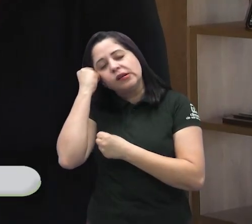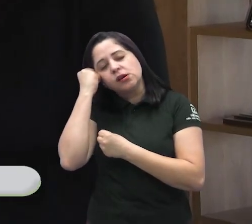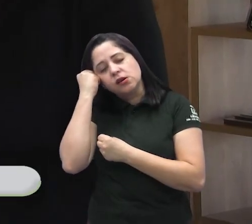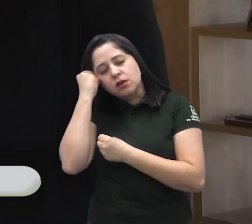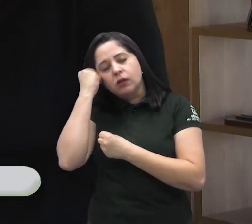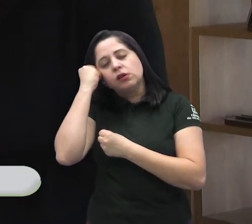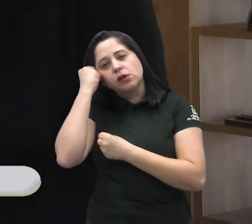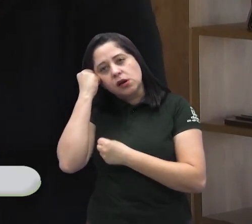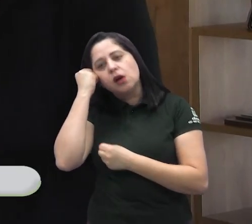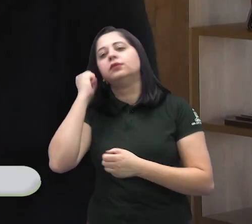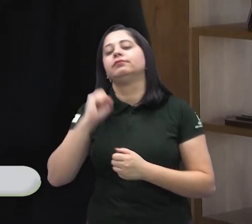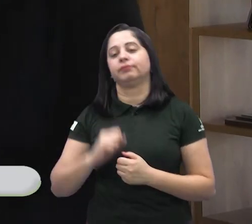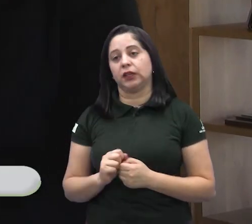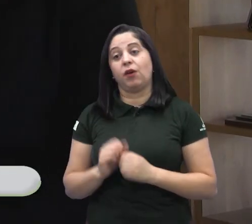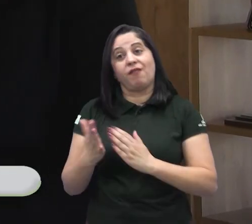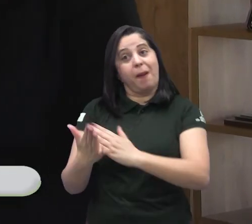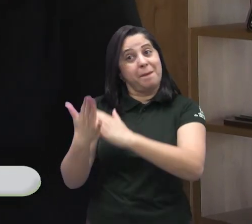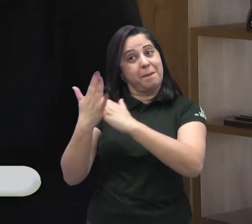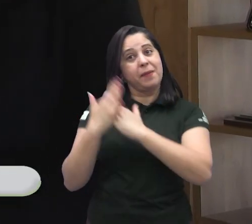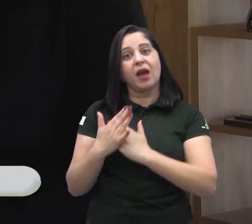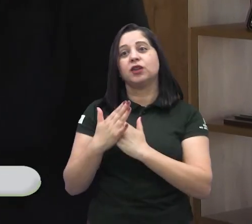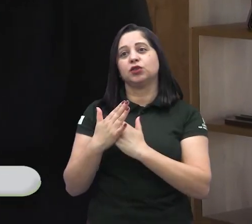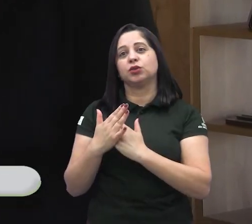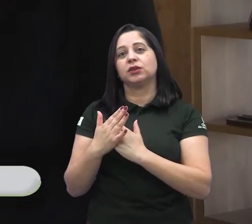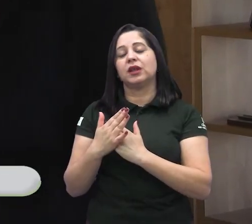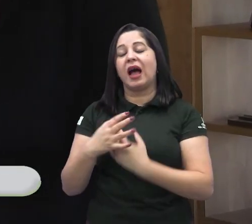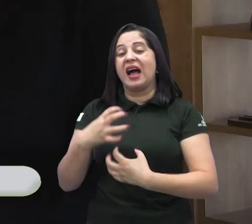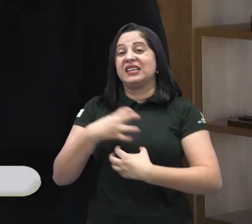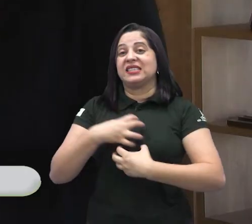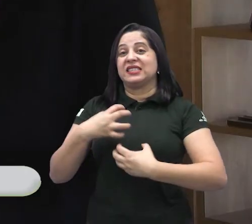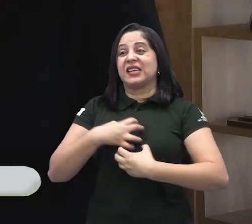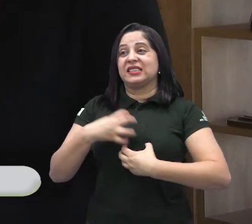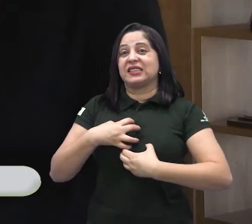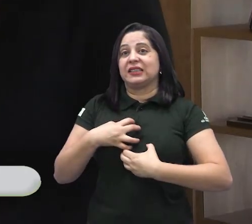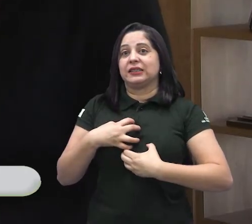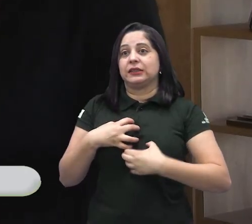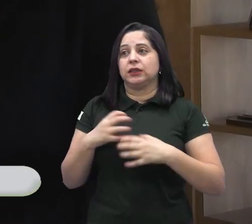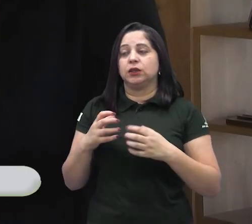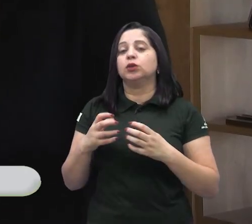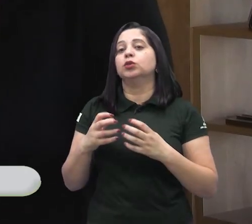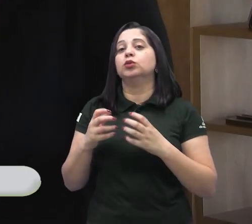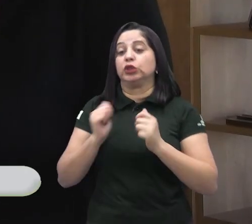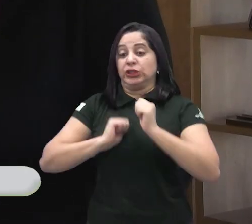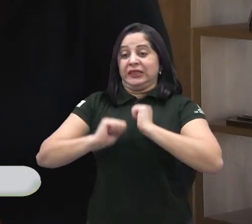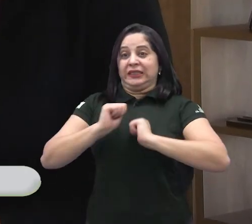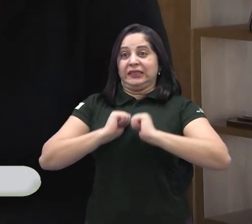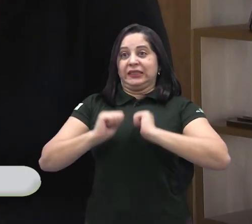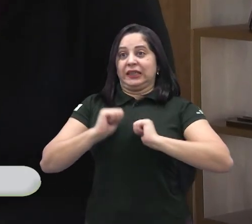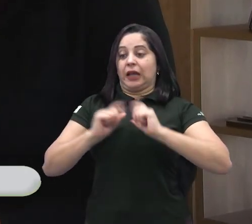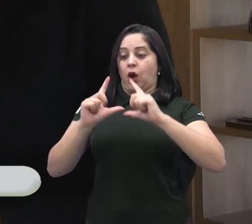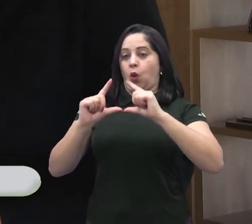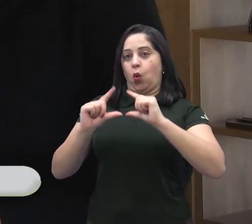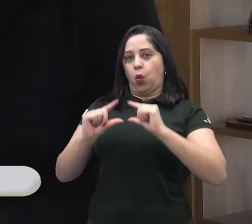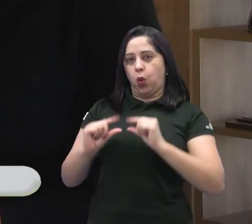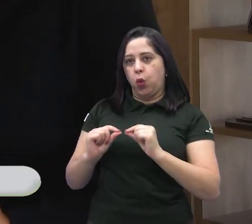durante a noite e vai ajudar um pouquinho, né? Essa sensação de tensão,